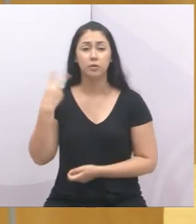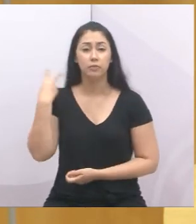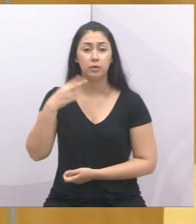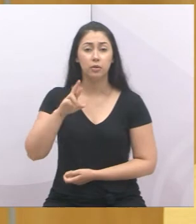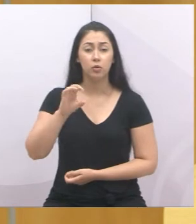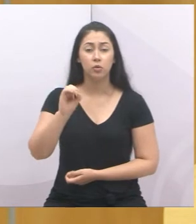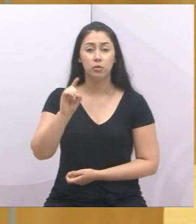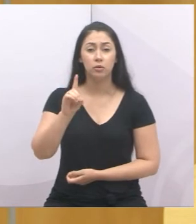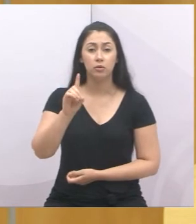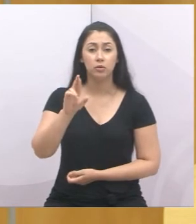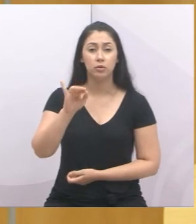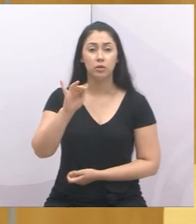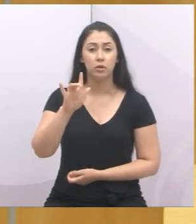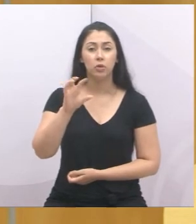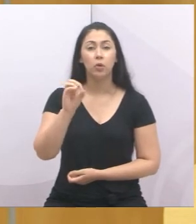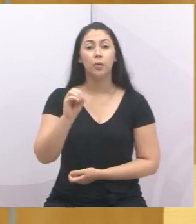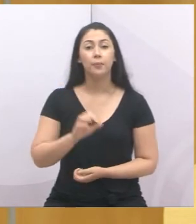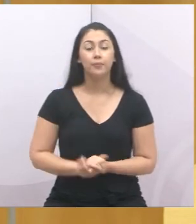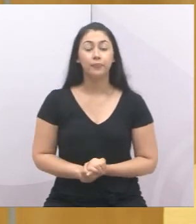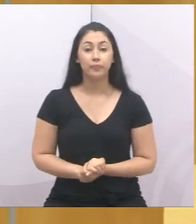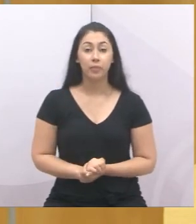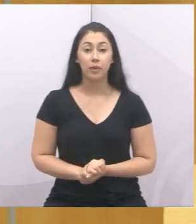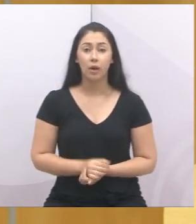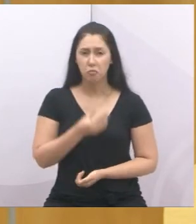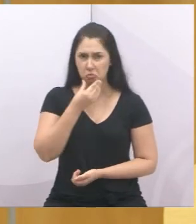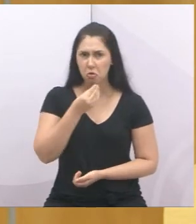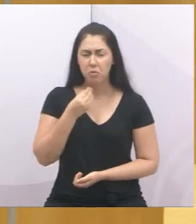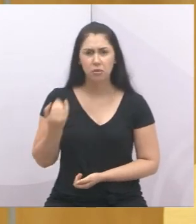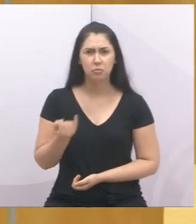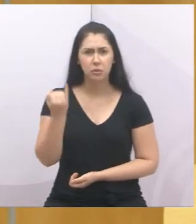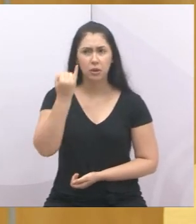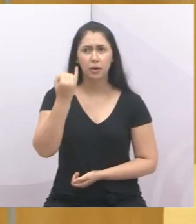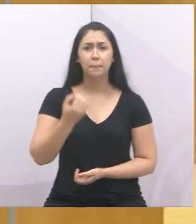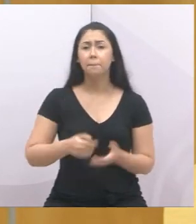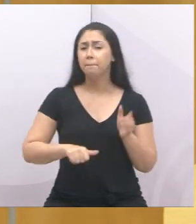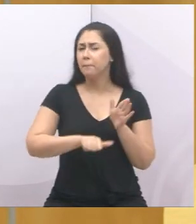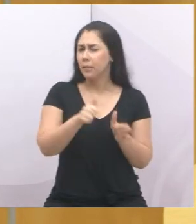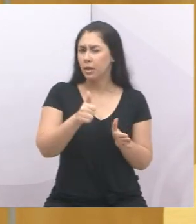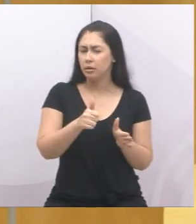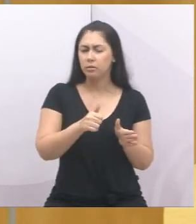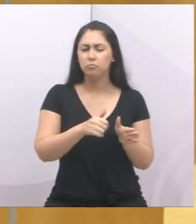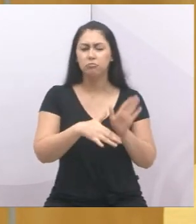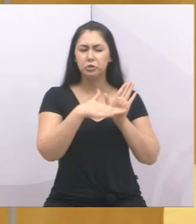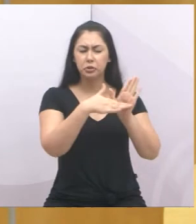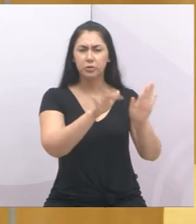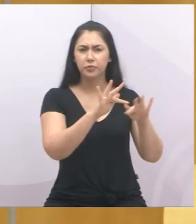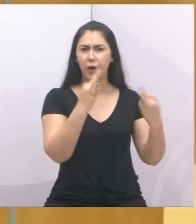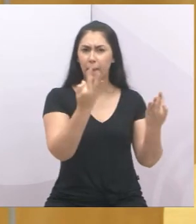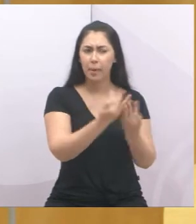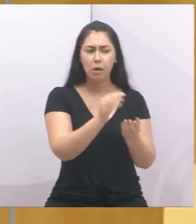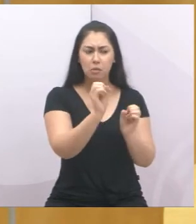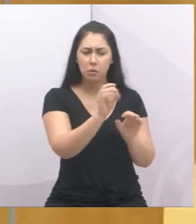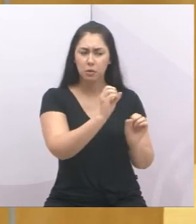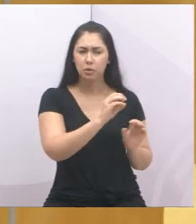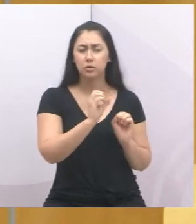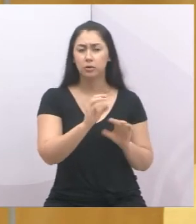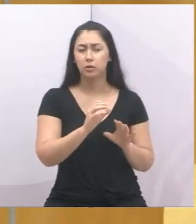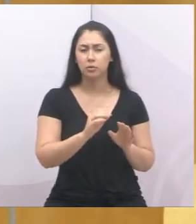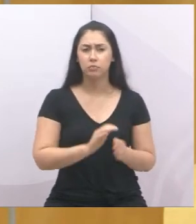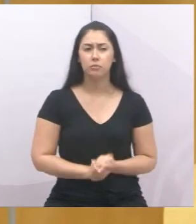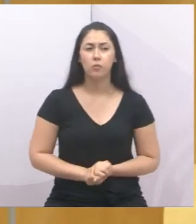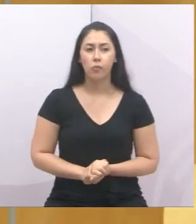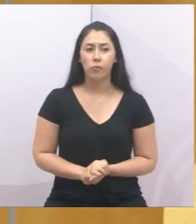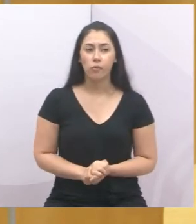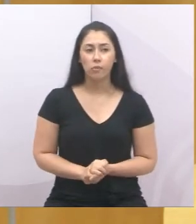Carderelli, ele foi muito importante, primeiro para a família, a educação que deixou para os filhos, o exemplo dos bons filhos,